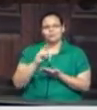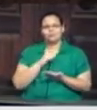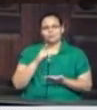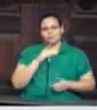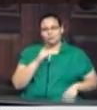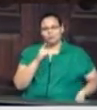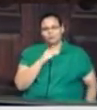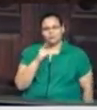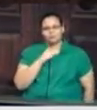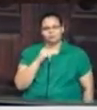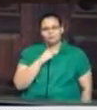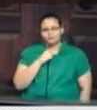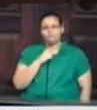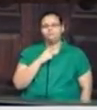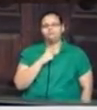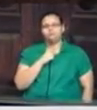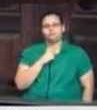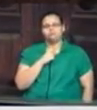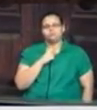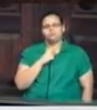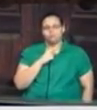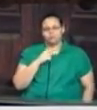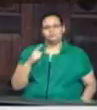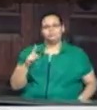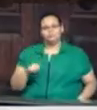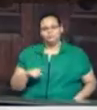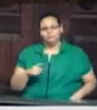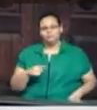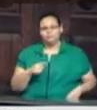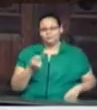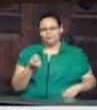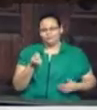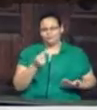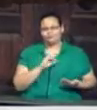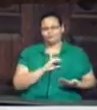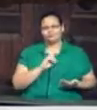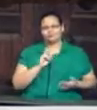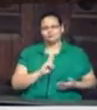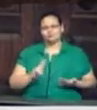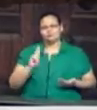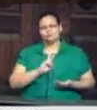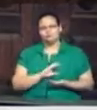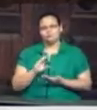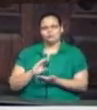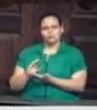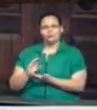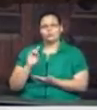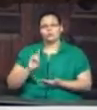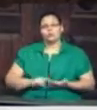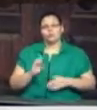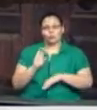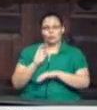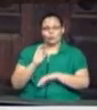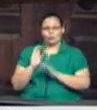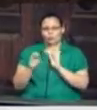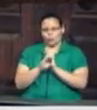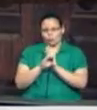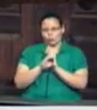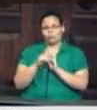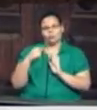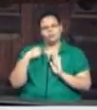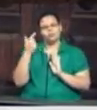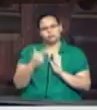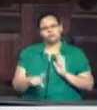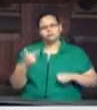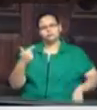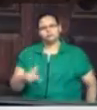sua existência e a aplicação dos seus recursos disciplinados na Constituição, que eu repito